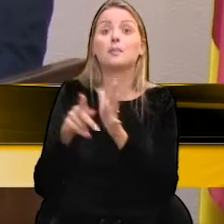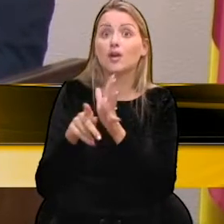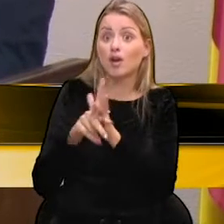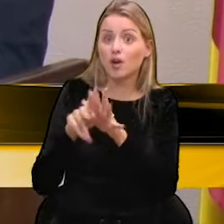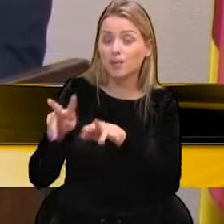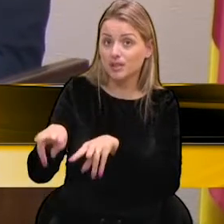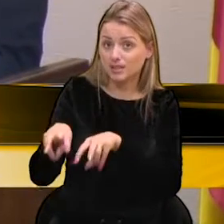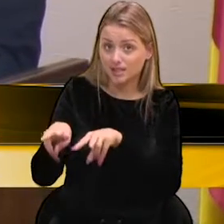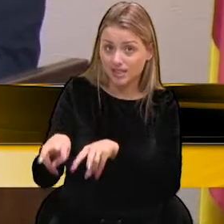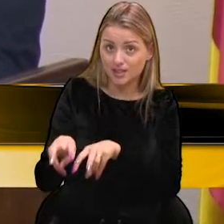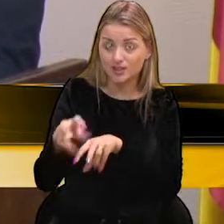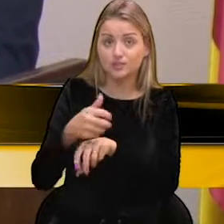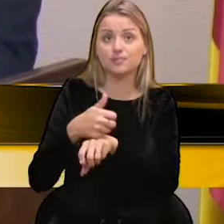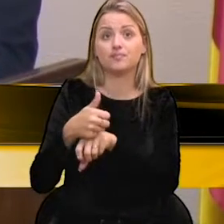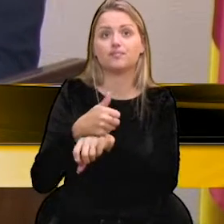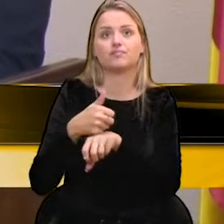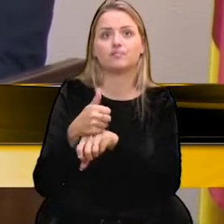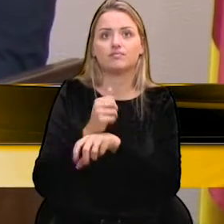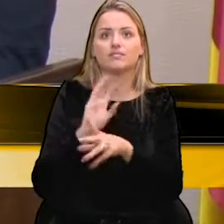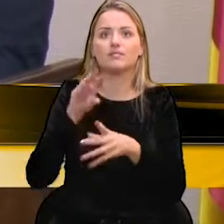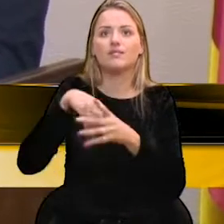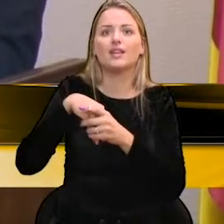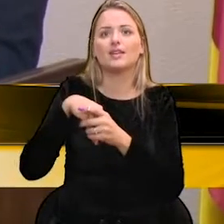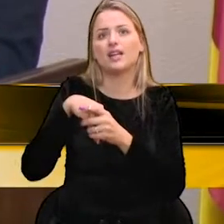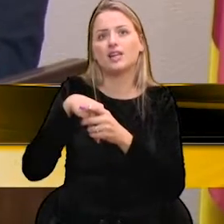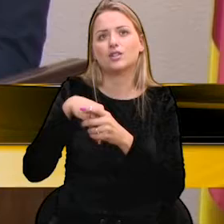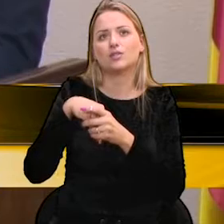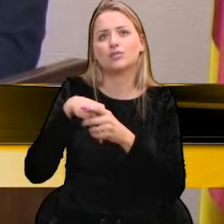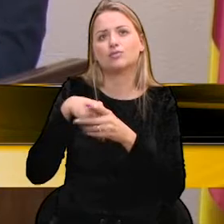as suas, inclusive nas suas